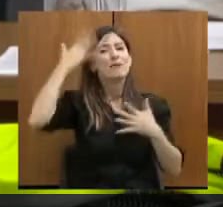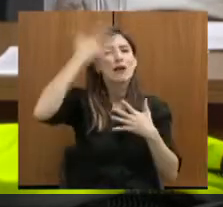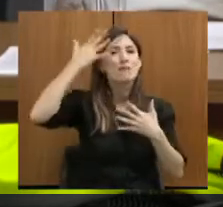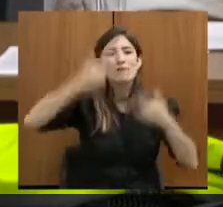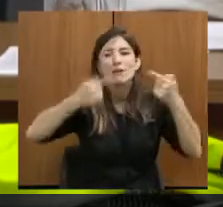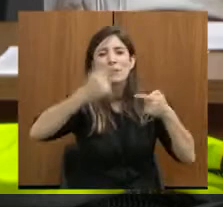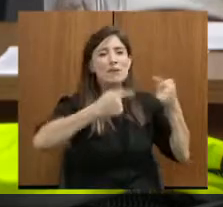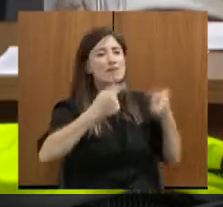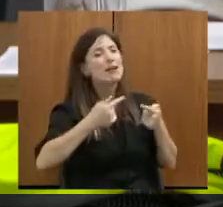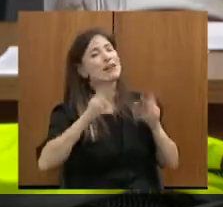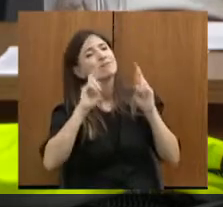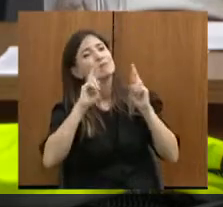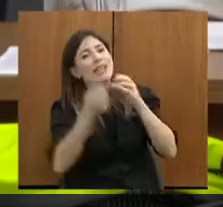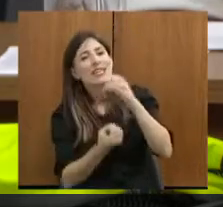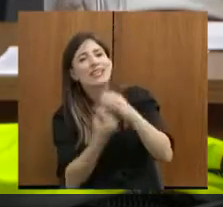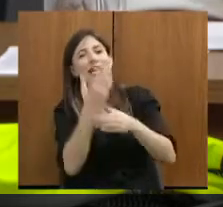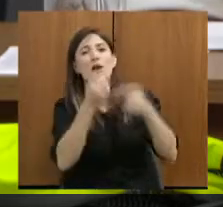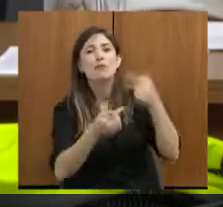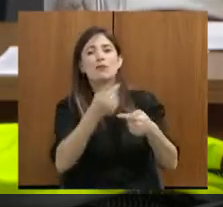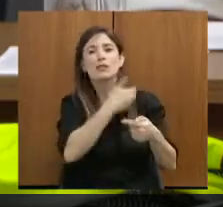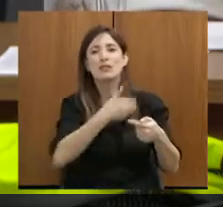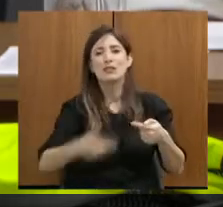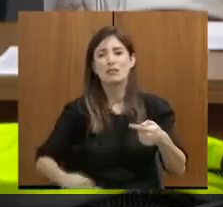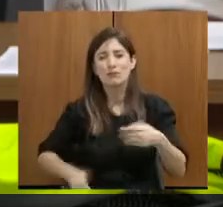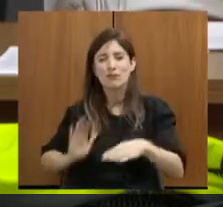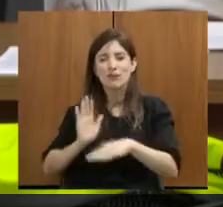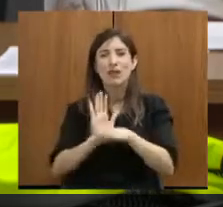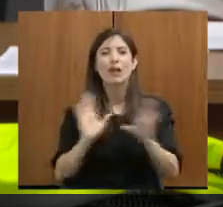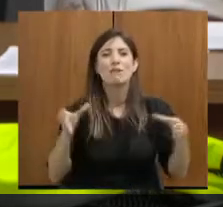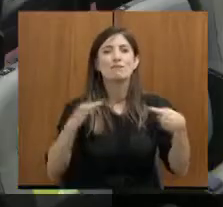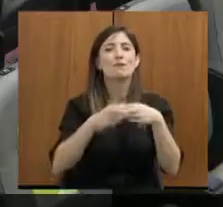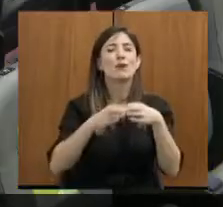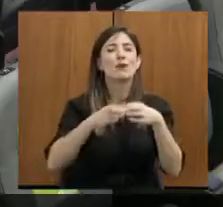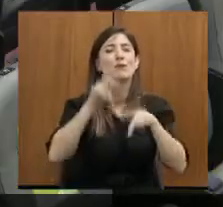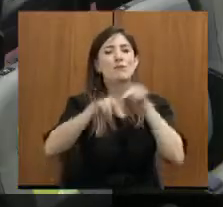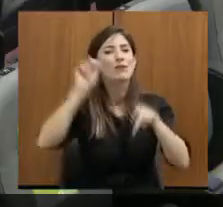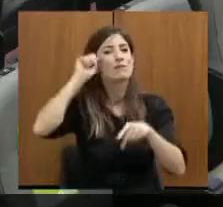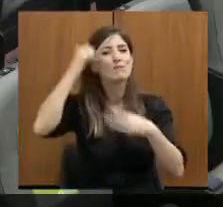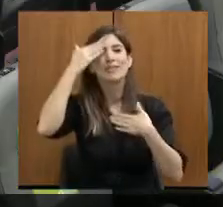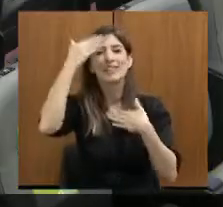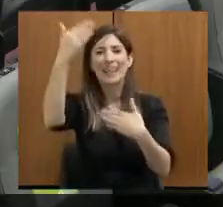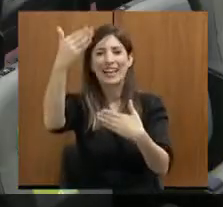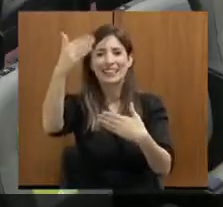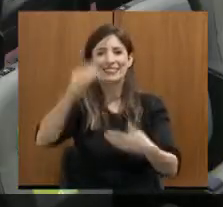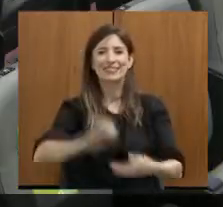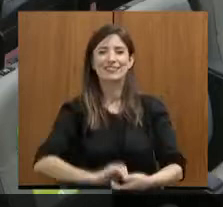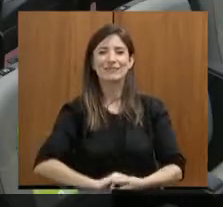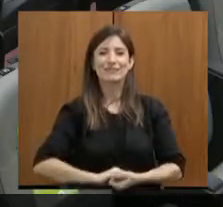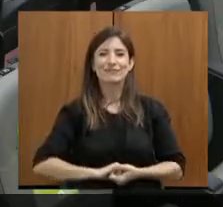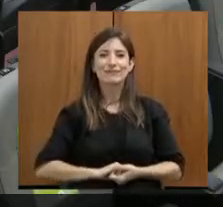alguma política pública em benefício nossos polos Tá bom obrigada E aí